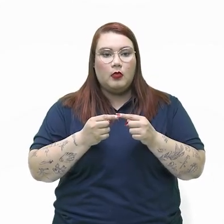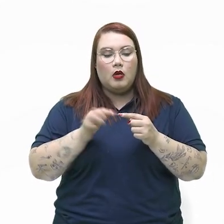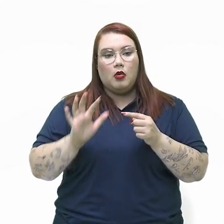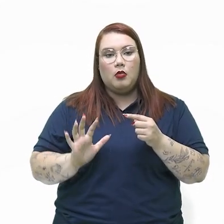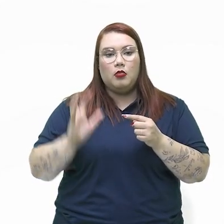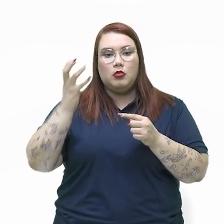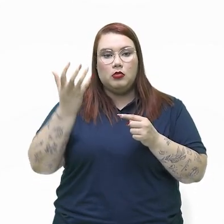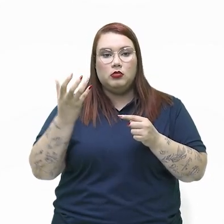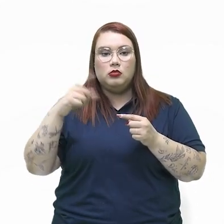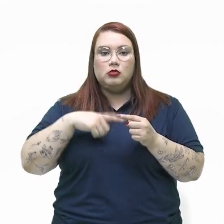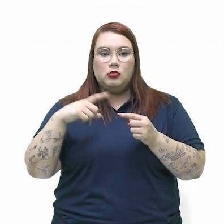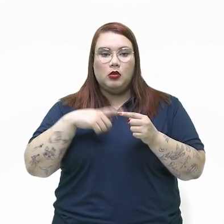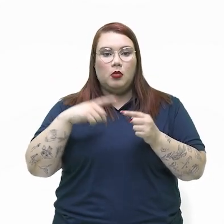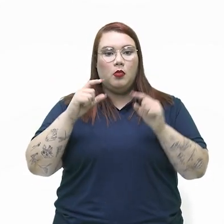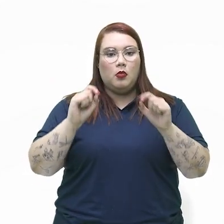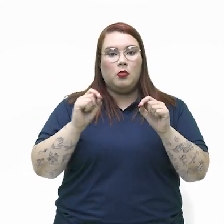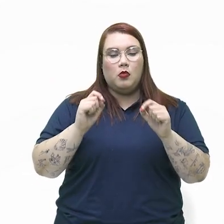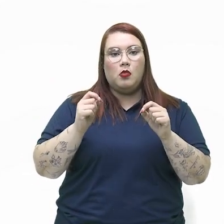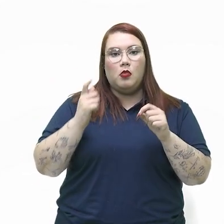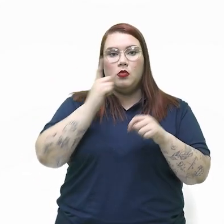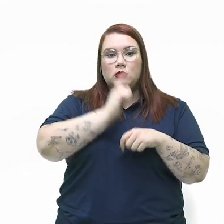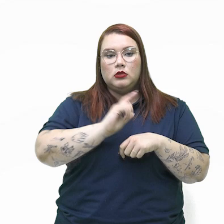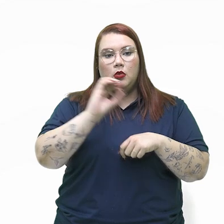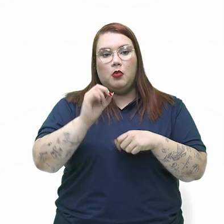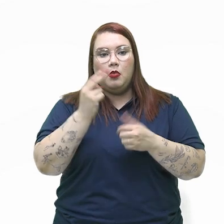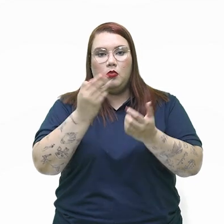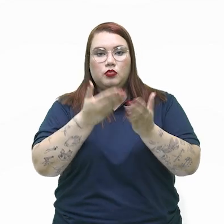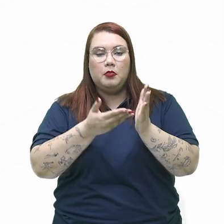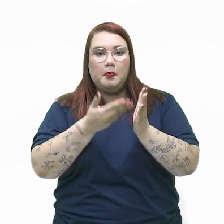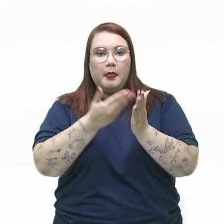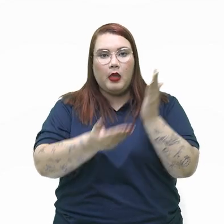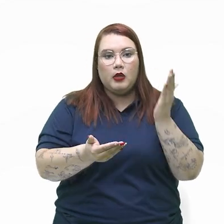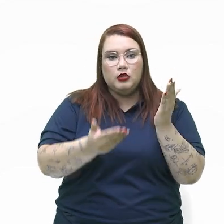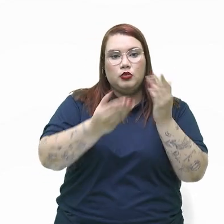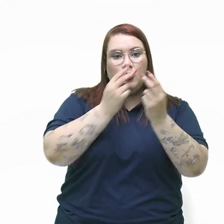ocorrem quando há o ganho ou perda de cromossomos, e elas podem ser